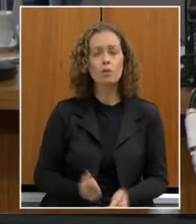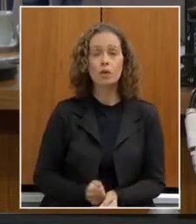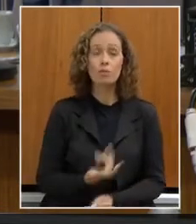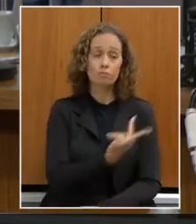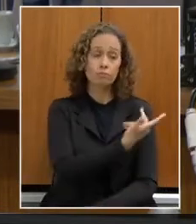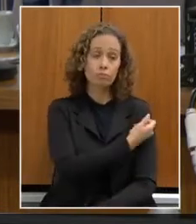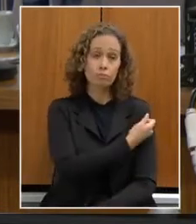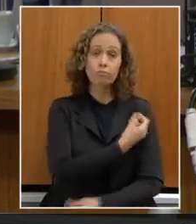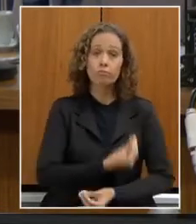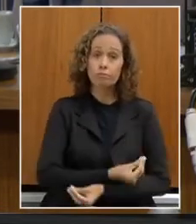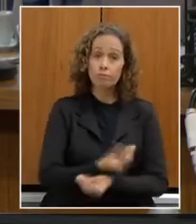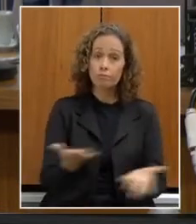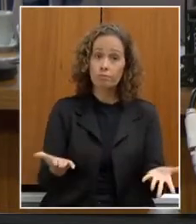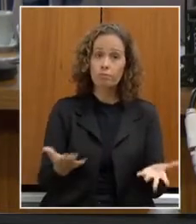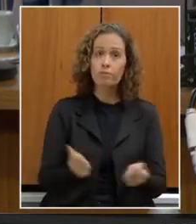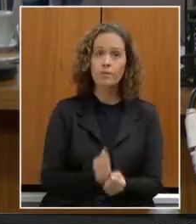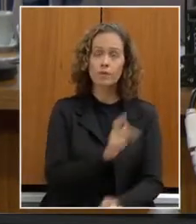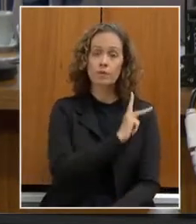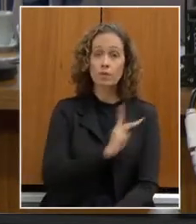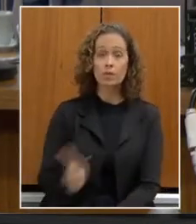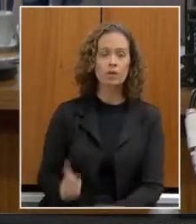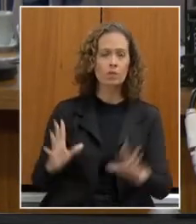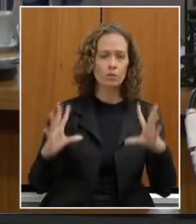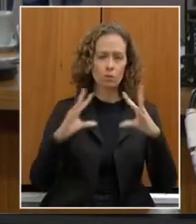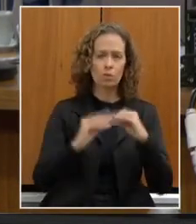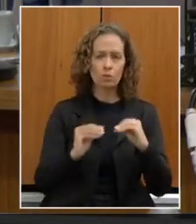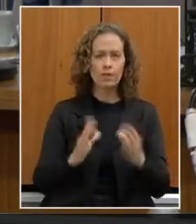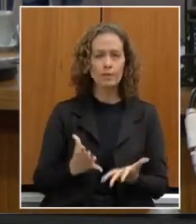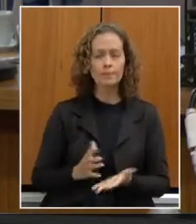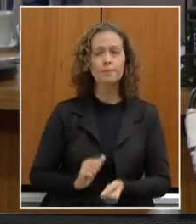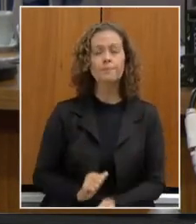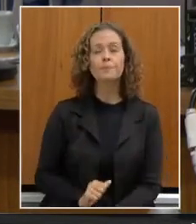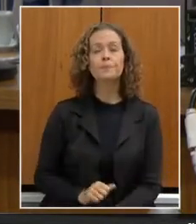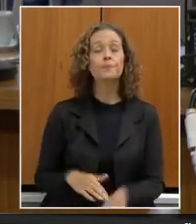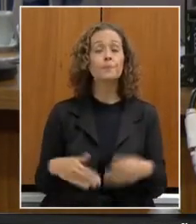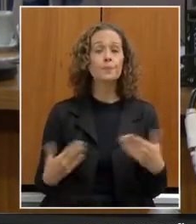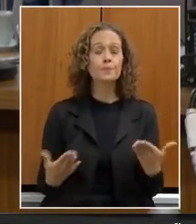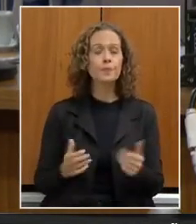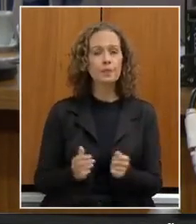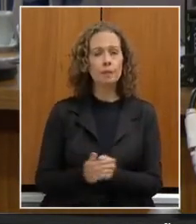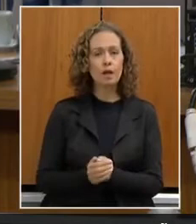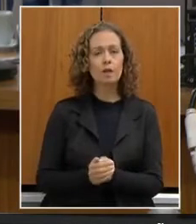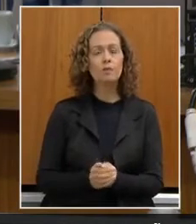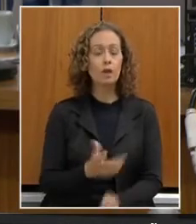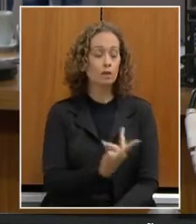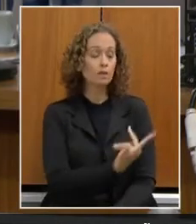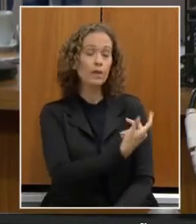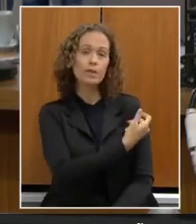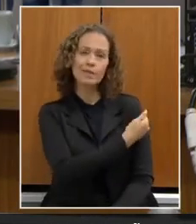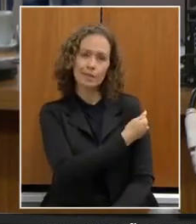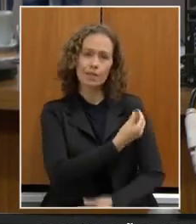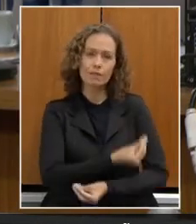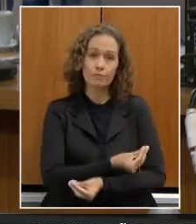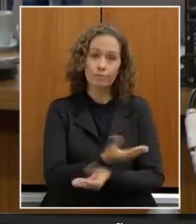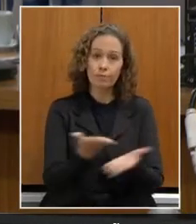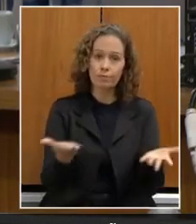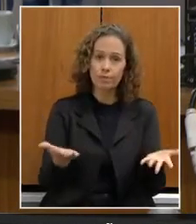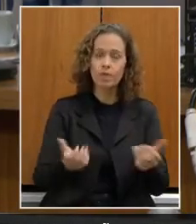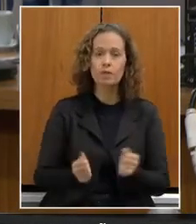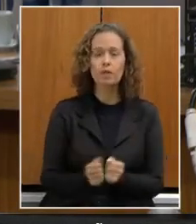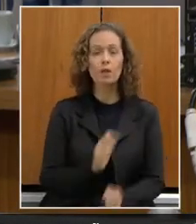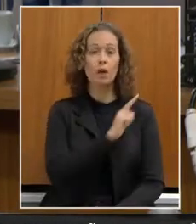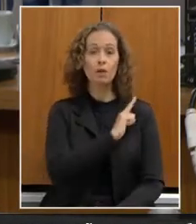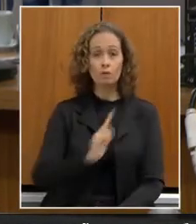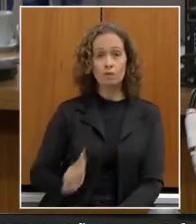vacinas presidente só para concluir pois não é justamente a questão da distribuição de vacinas cabe ao